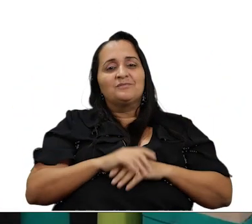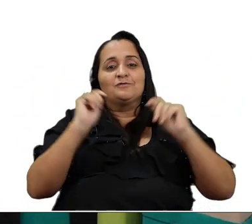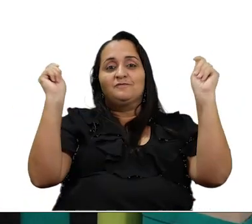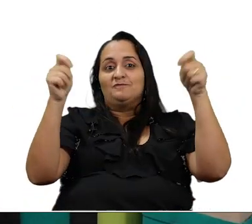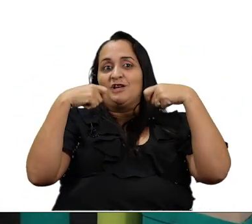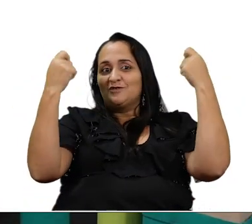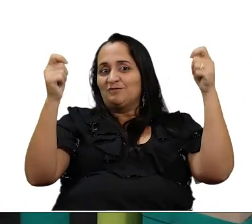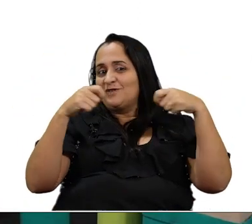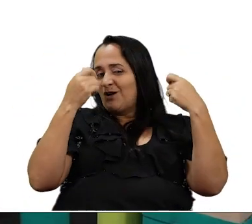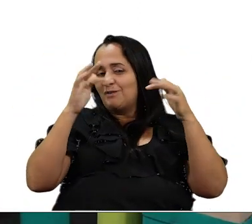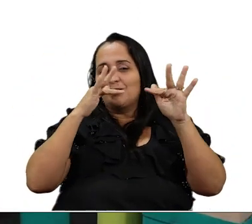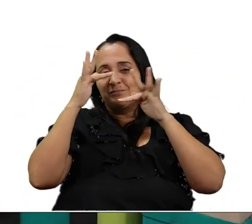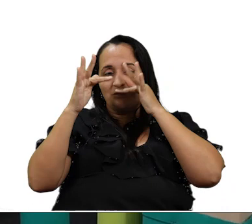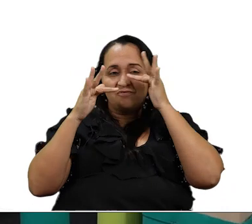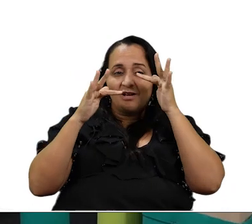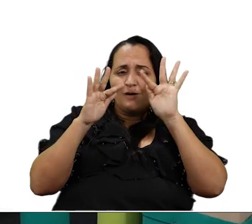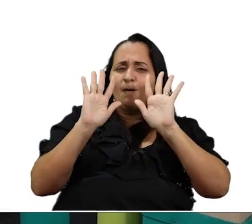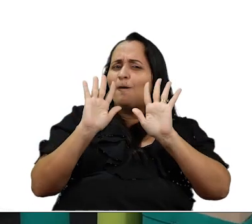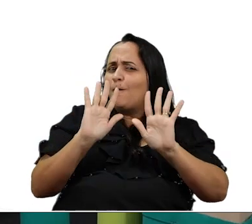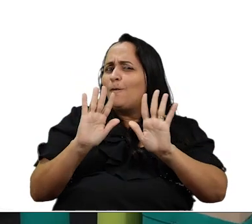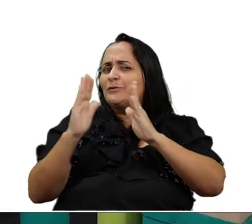Festival da Primavera ou da Casa do Carnaval?